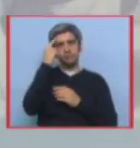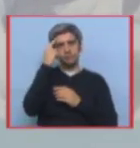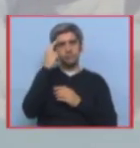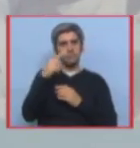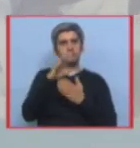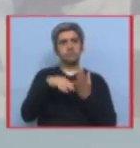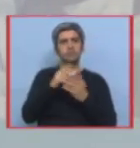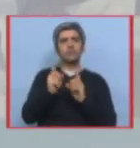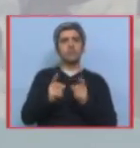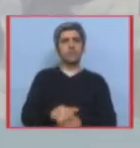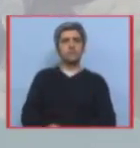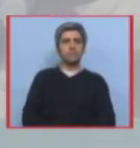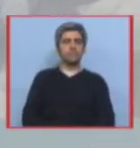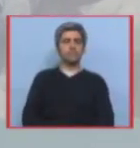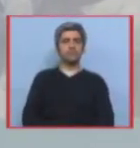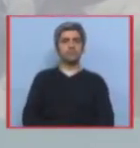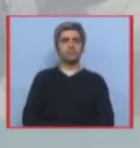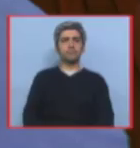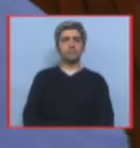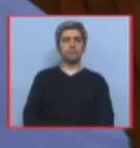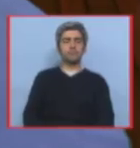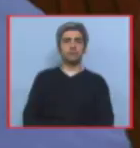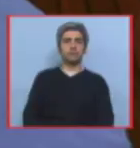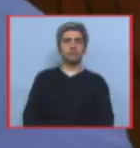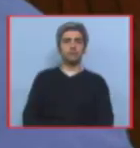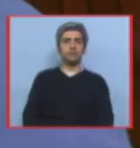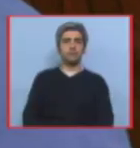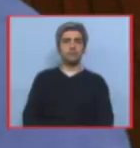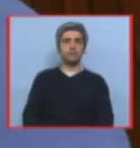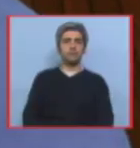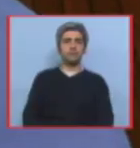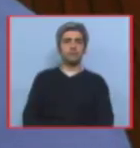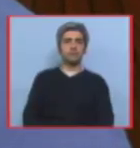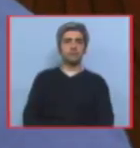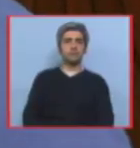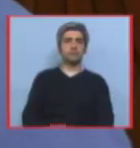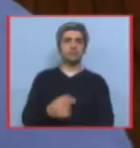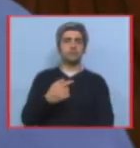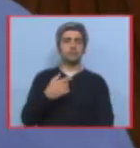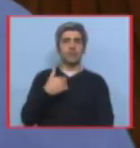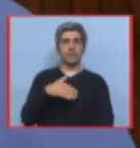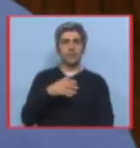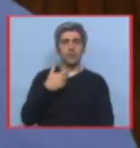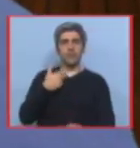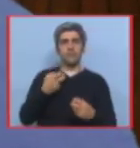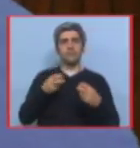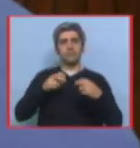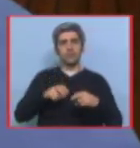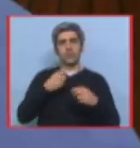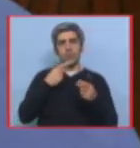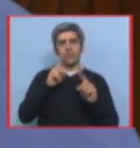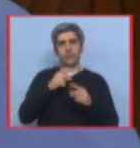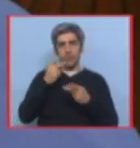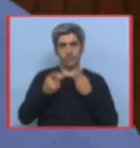têm planeado? Pois, diria que teremos a ocasião de nos sentar de novo para fazer